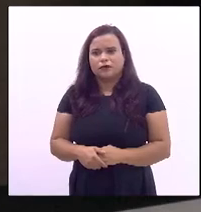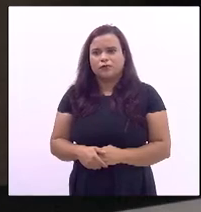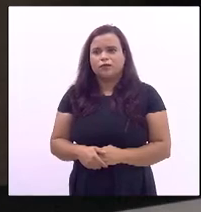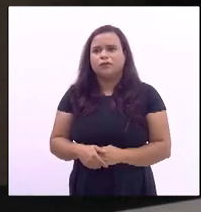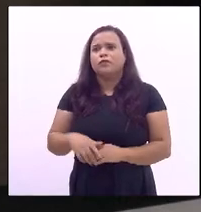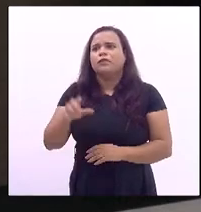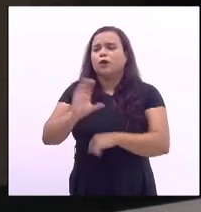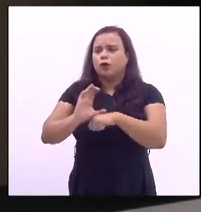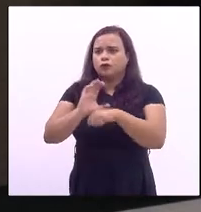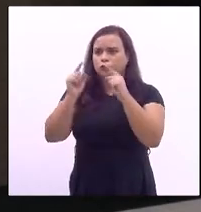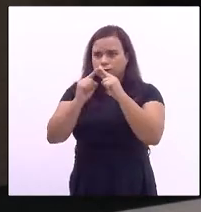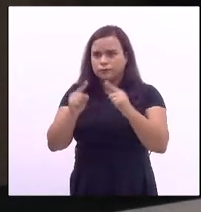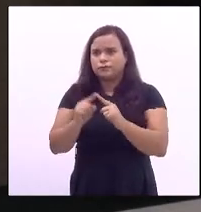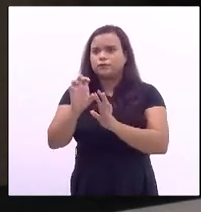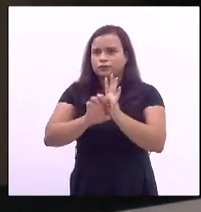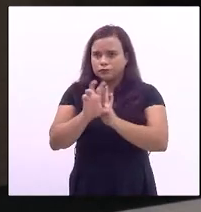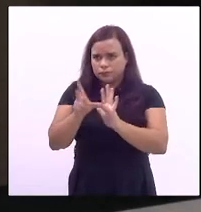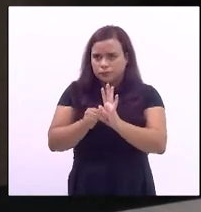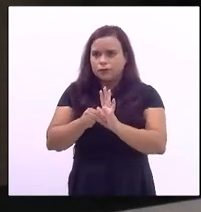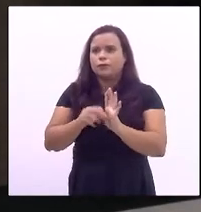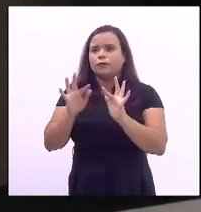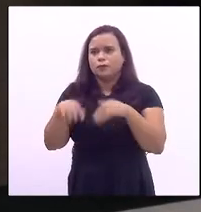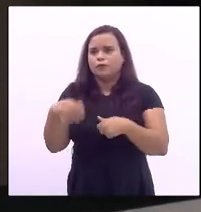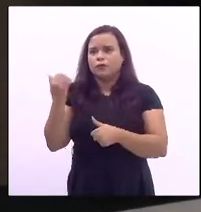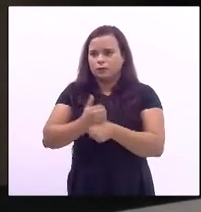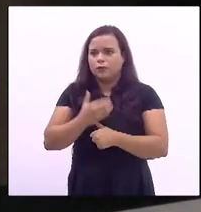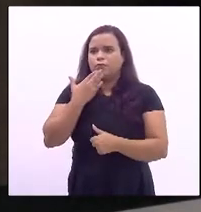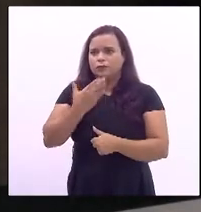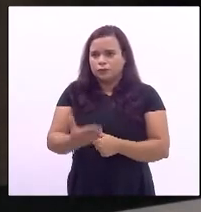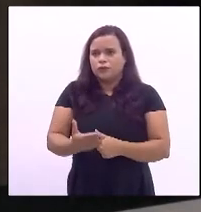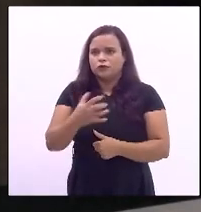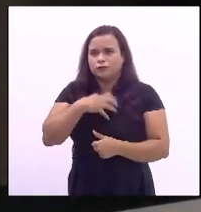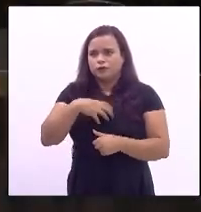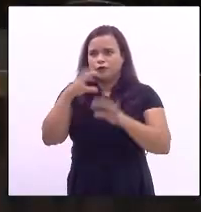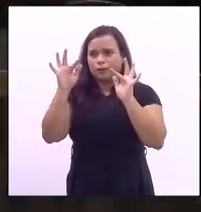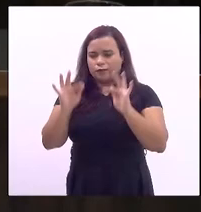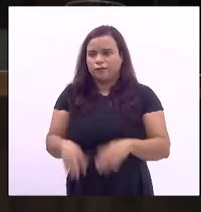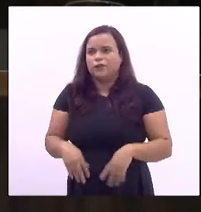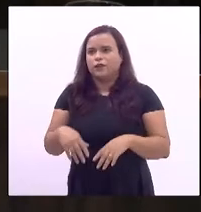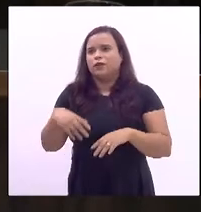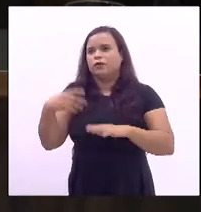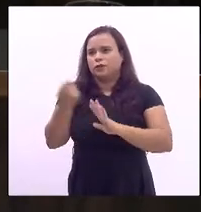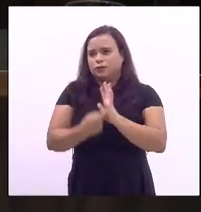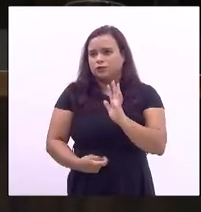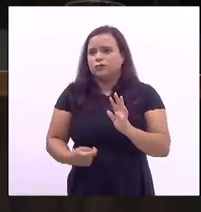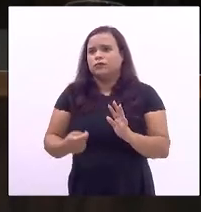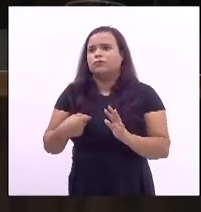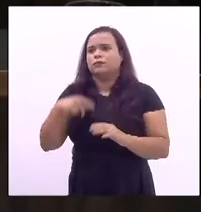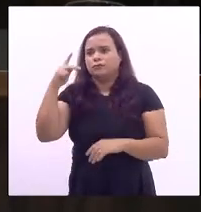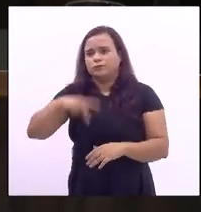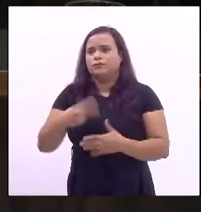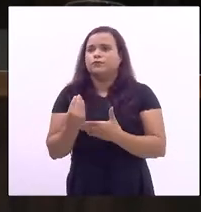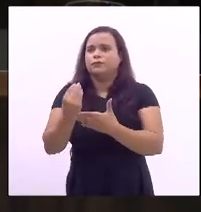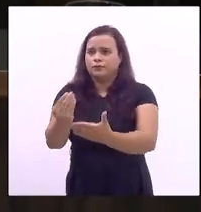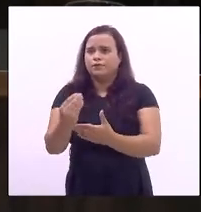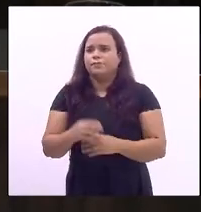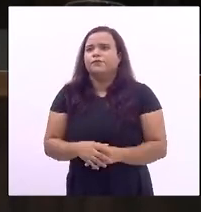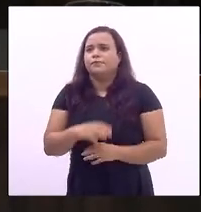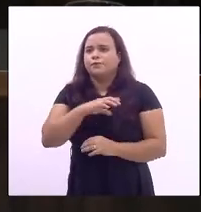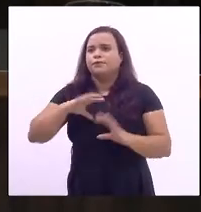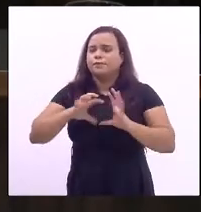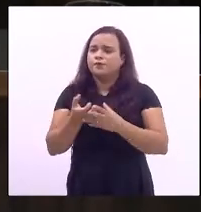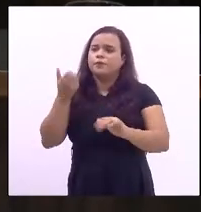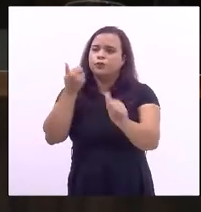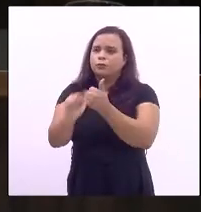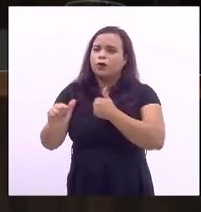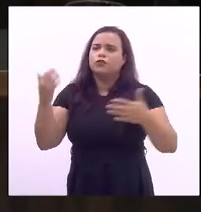pela funcionalidade com emenda completa com substitutivo de um forma final de redação que a presidência de férias pela comissão de